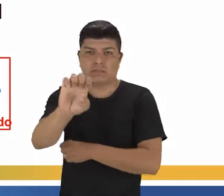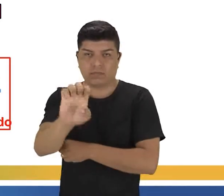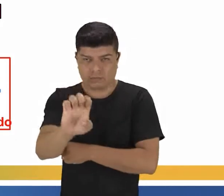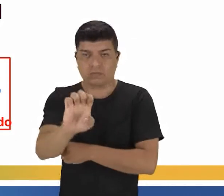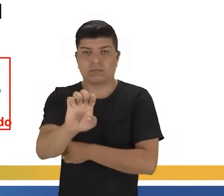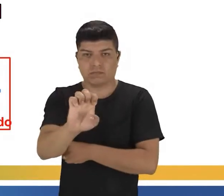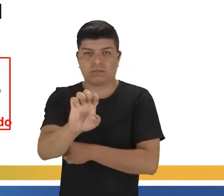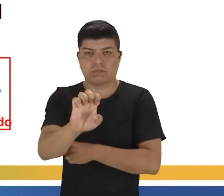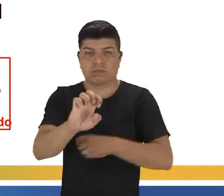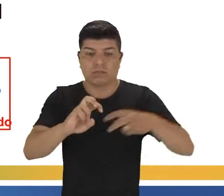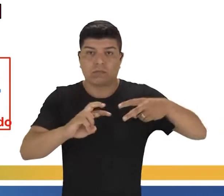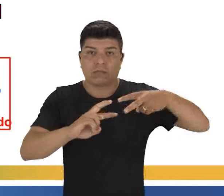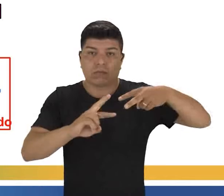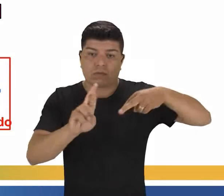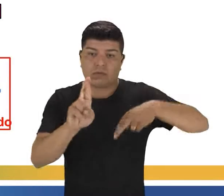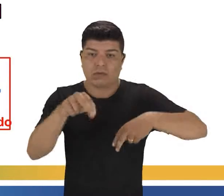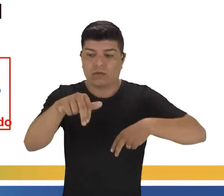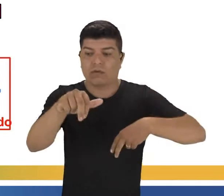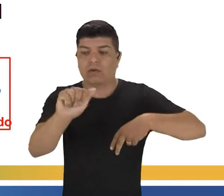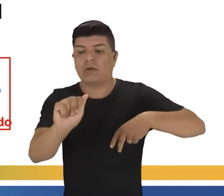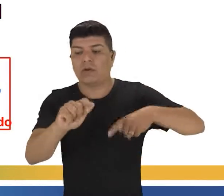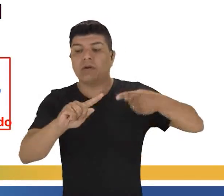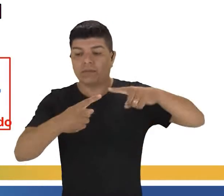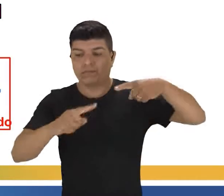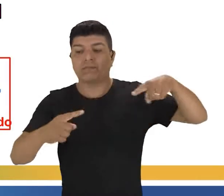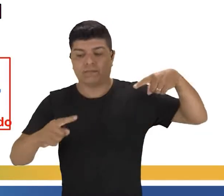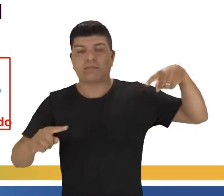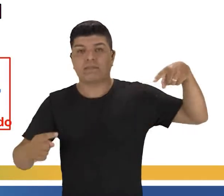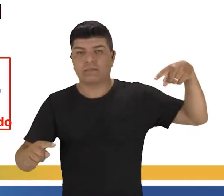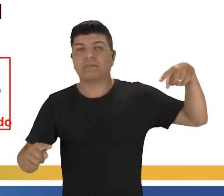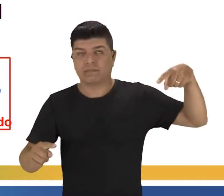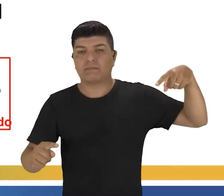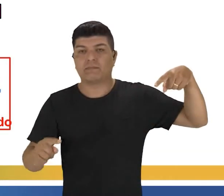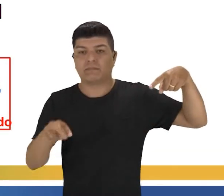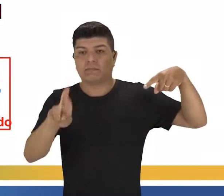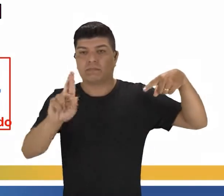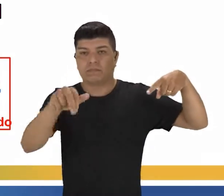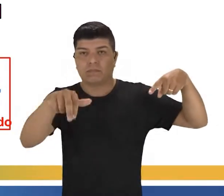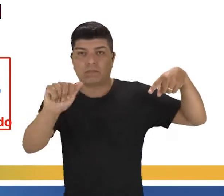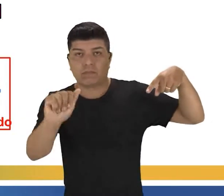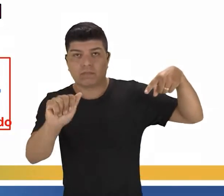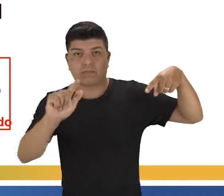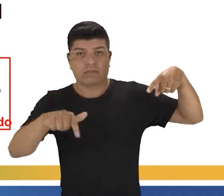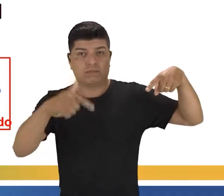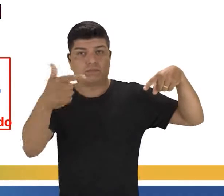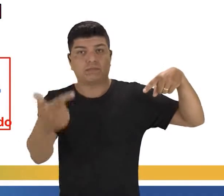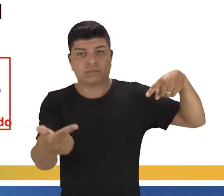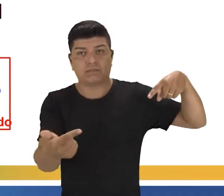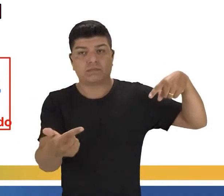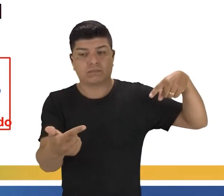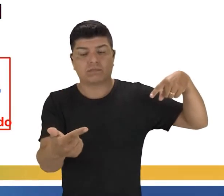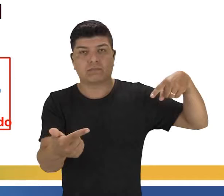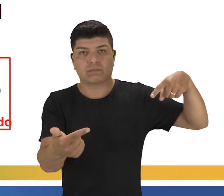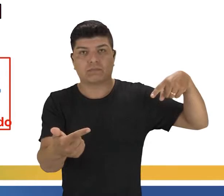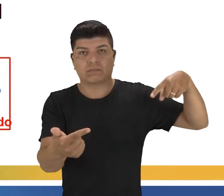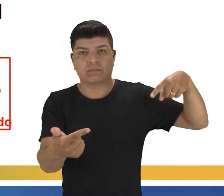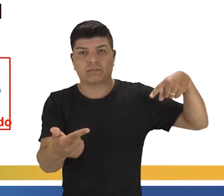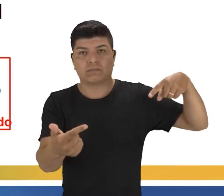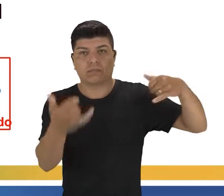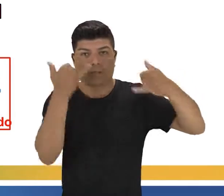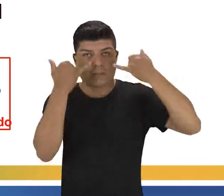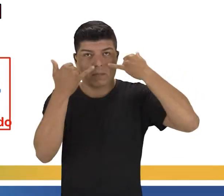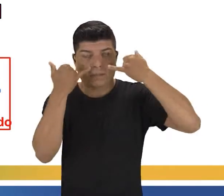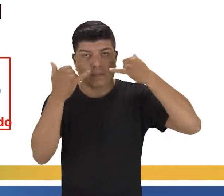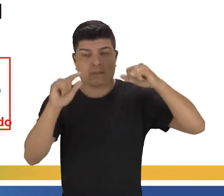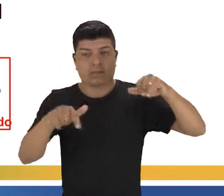as cadeias de RNA, então o RNA, depois o RNA